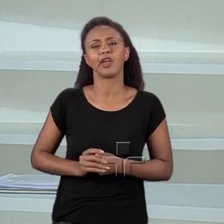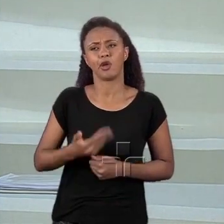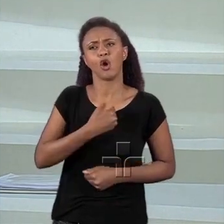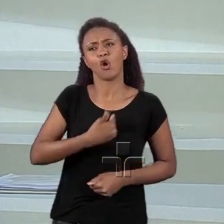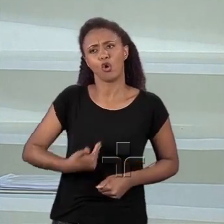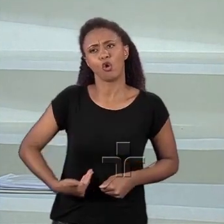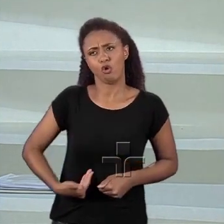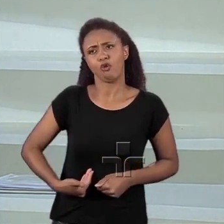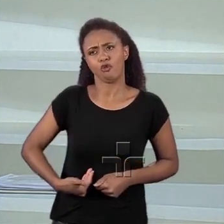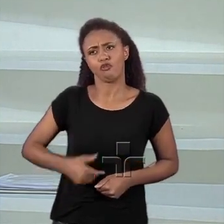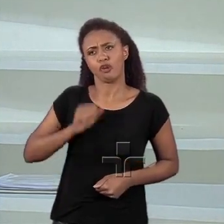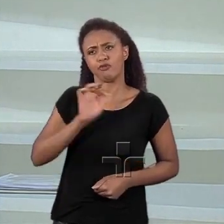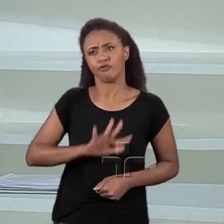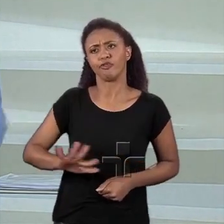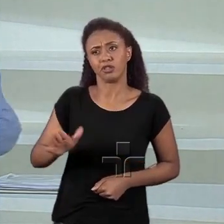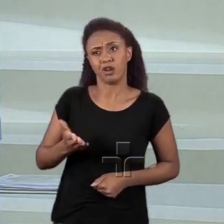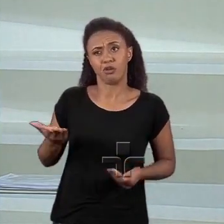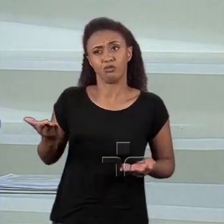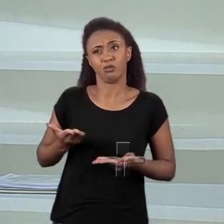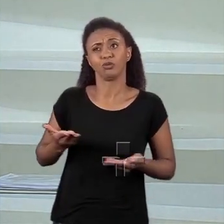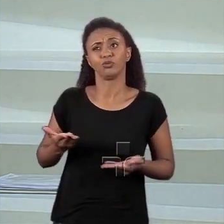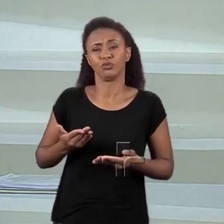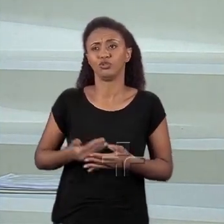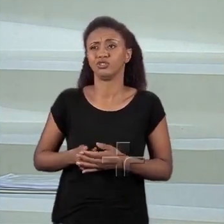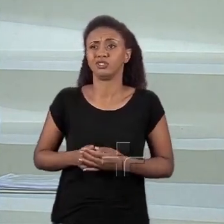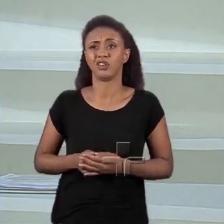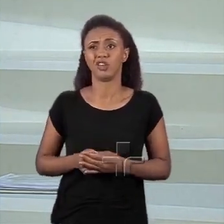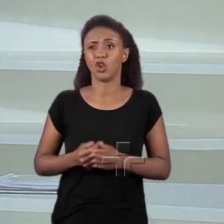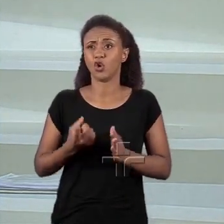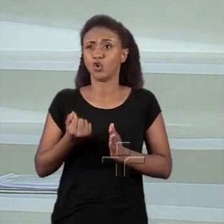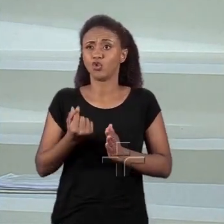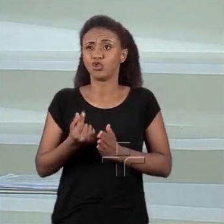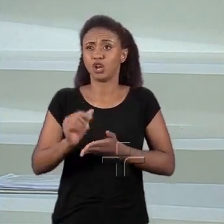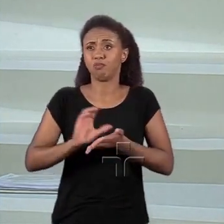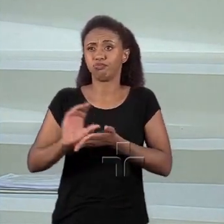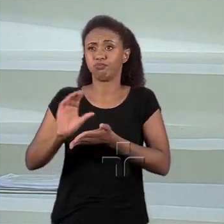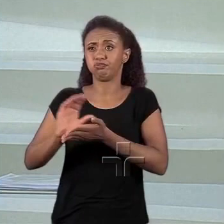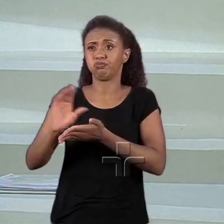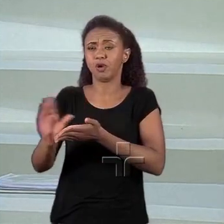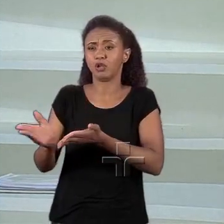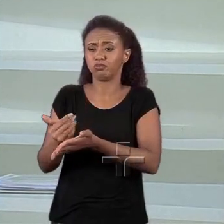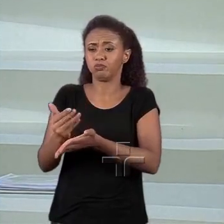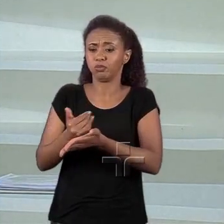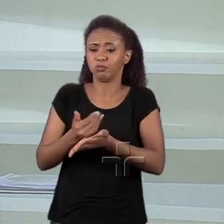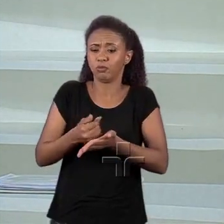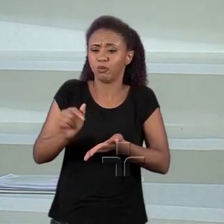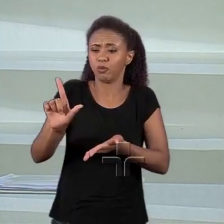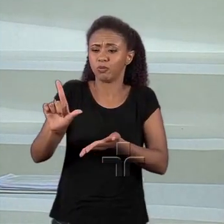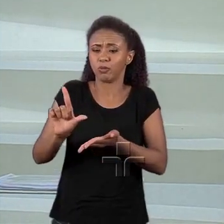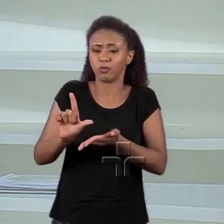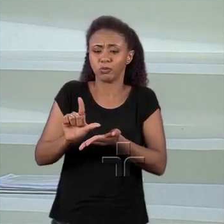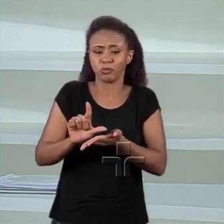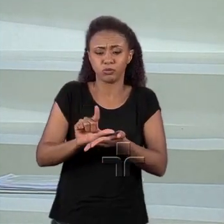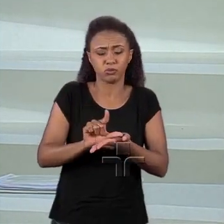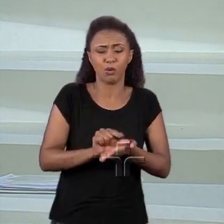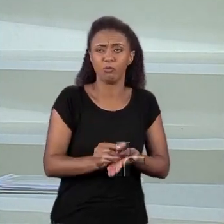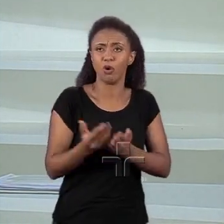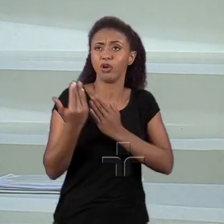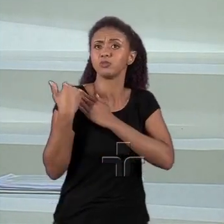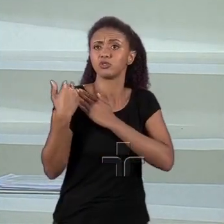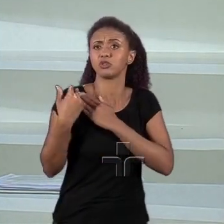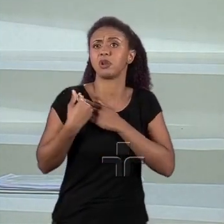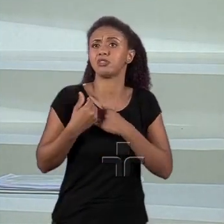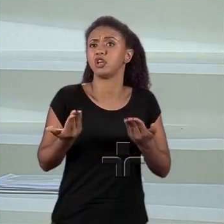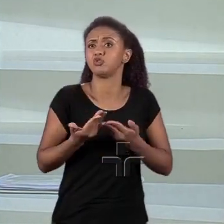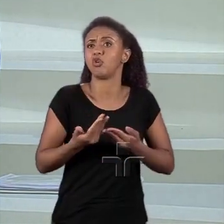anos, ele está tirando a seu financiamento e empurrando para os estados e municípios, como a própria Kátia falou aqui, isso é verdade. Então,